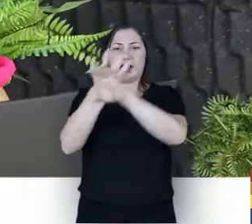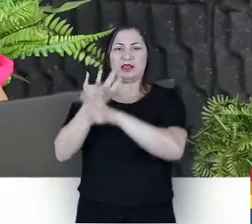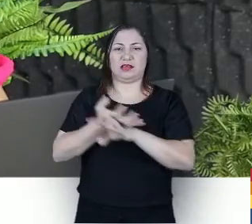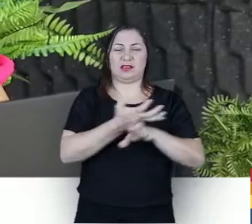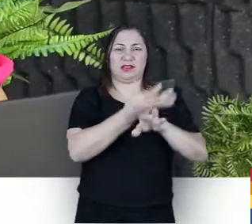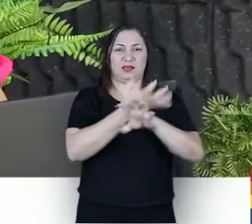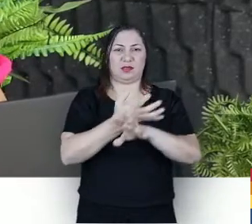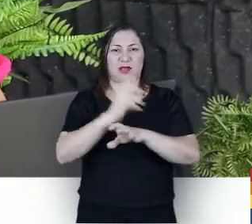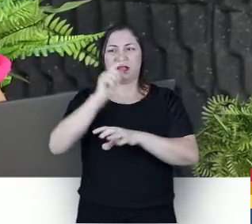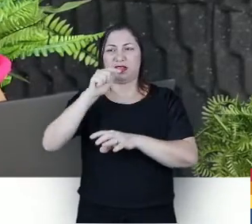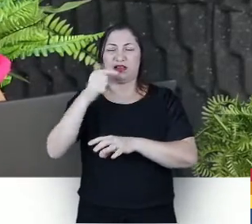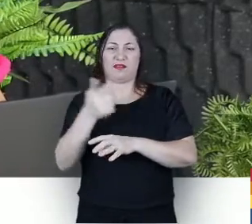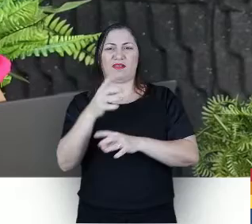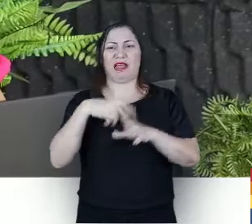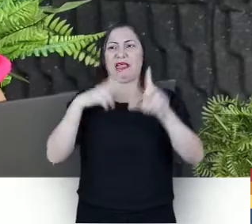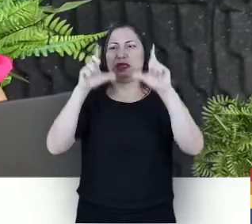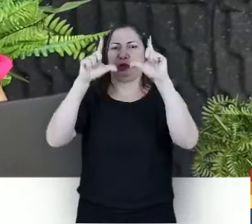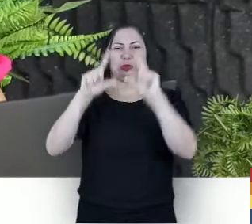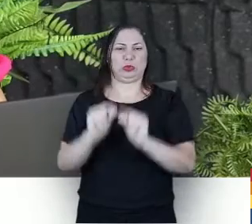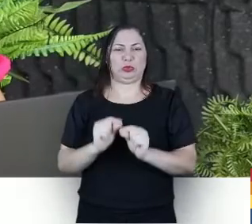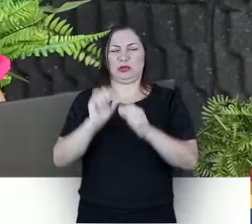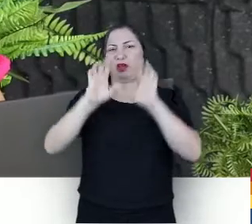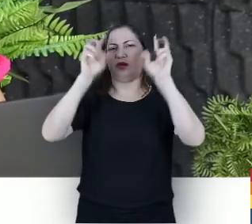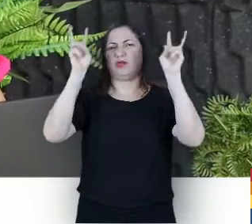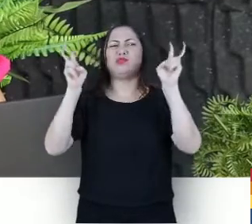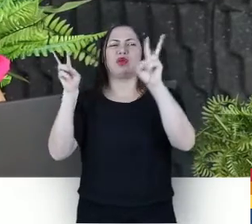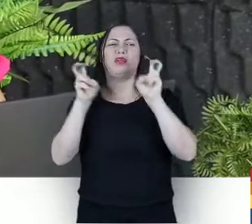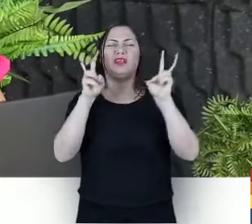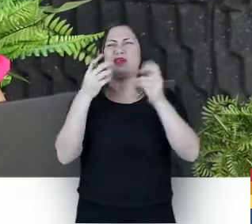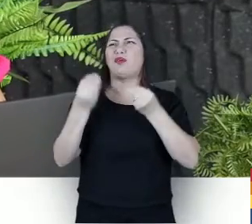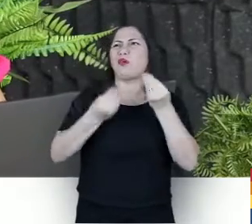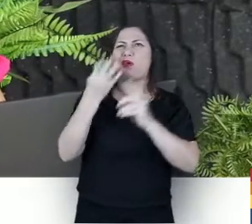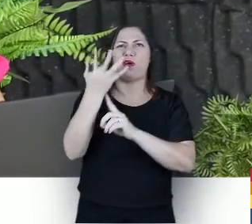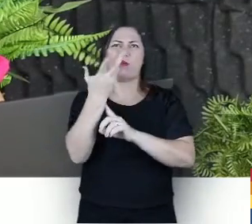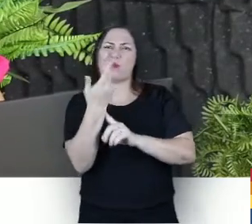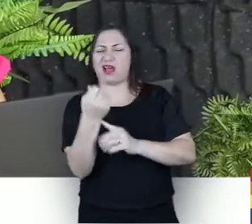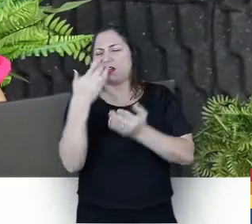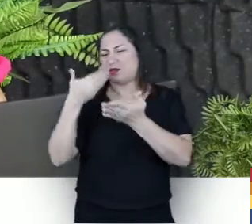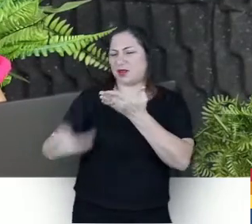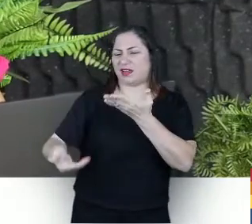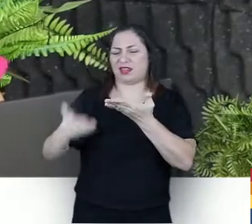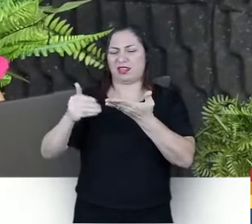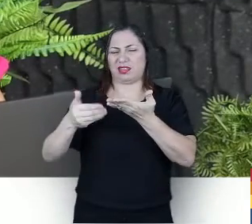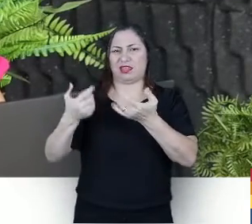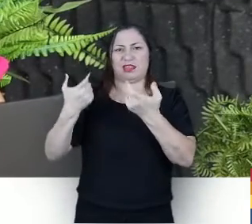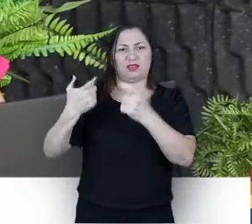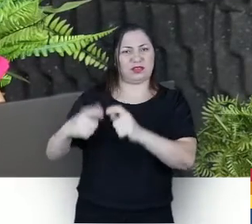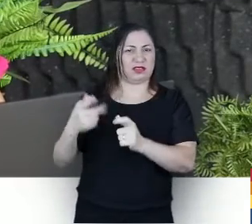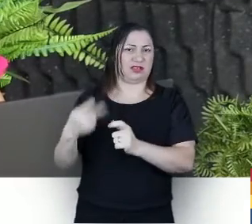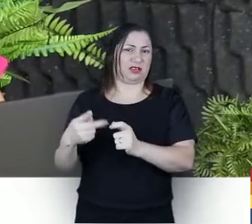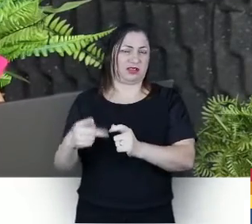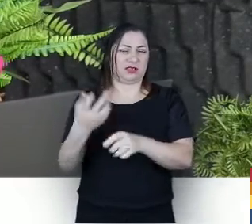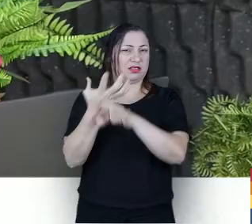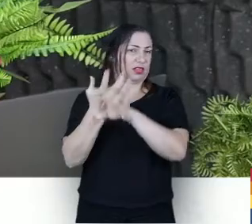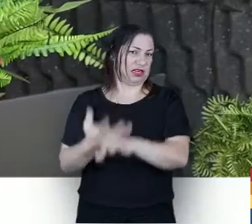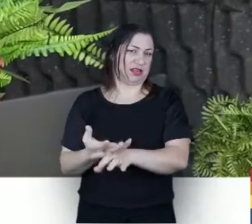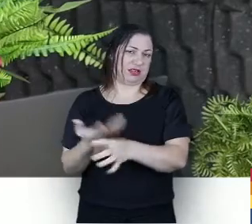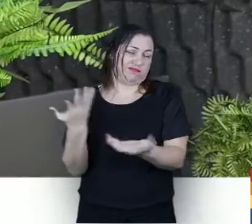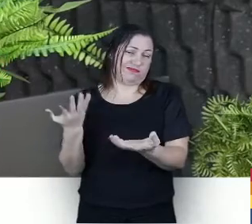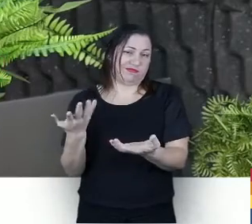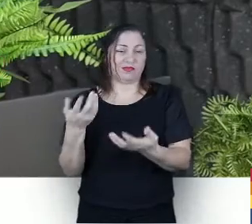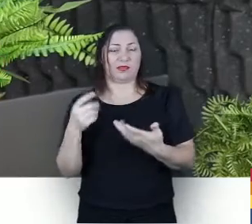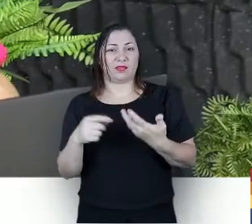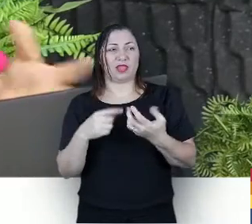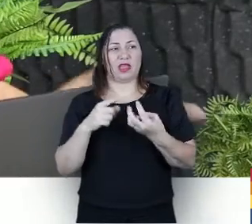se começou a falar da reformulação do ensino médio, era uma preocupação nossa, por exemplo, essa presença dos componentes nas outras